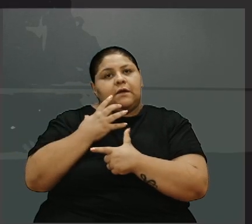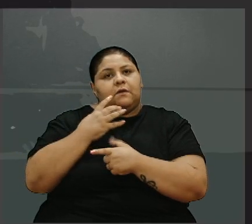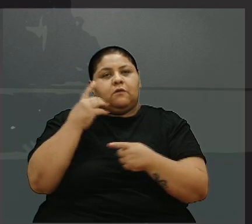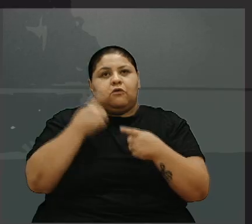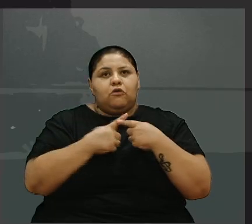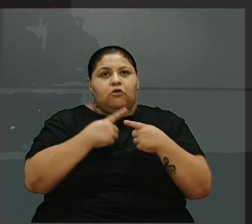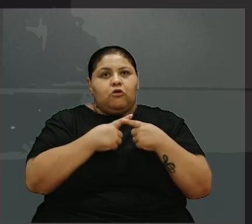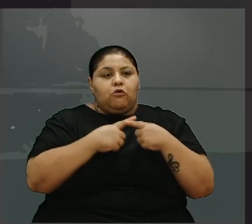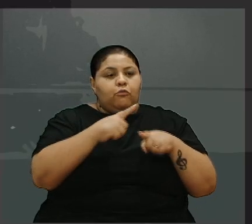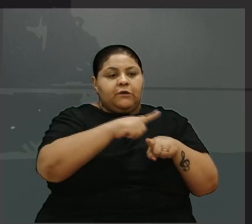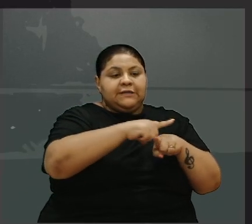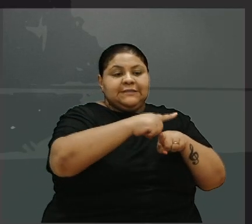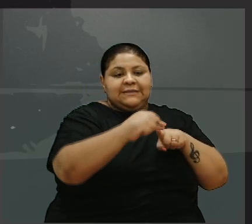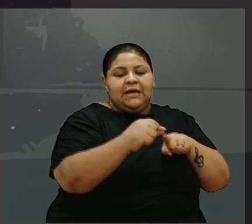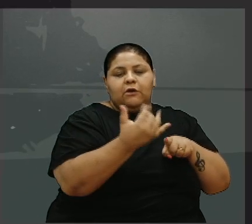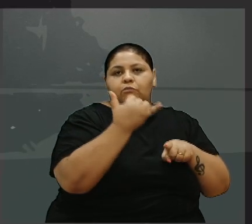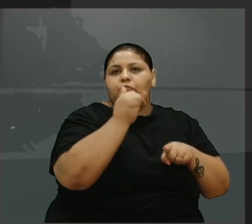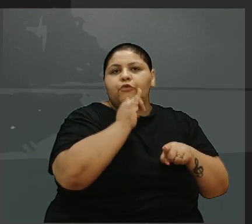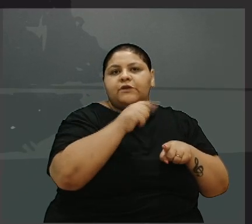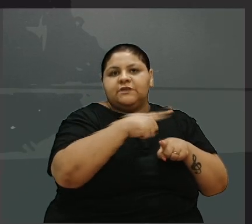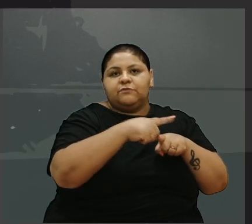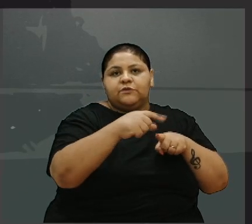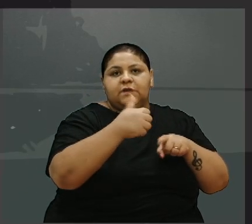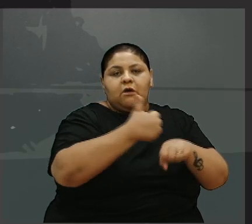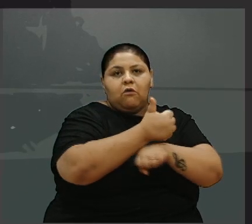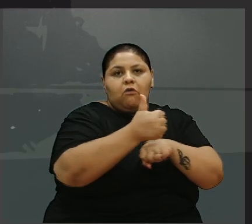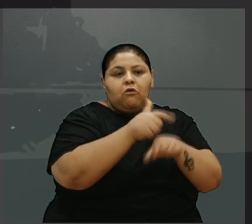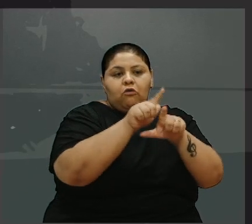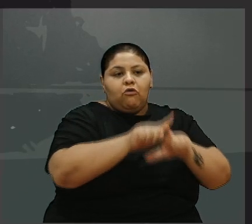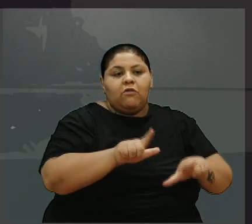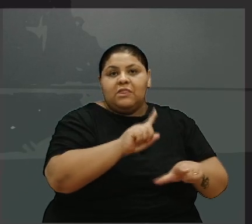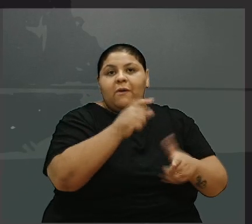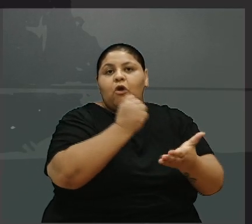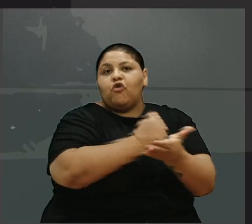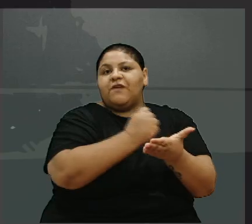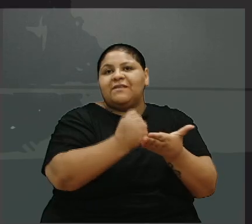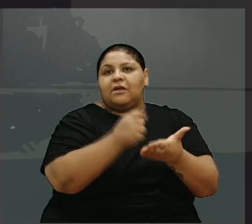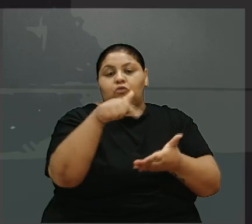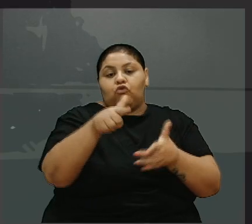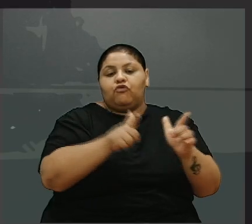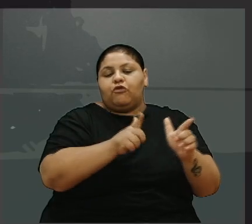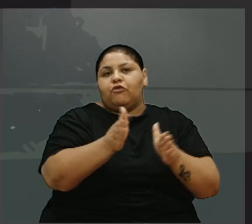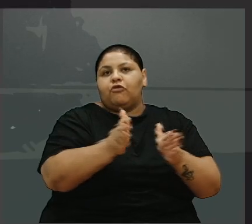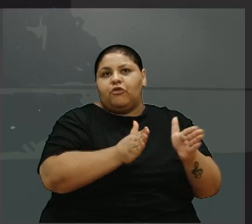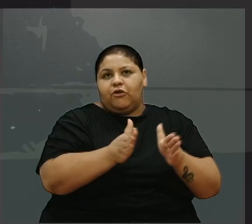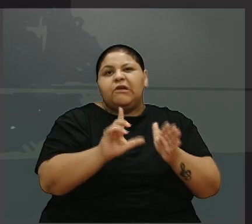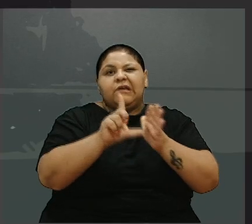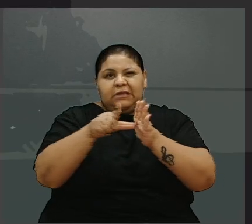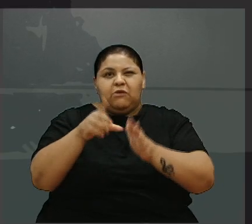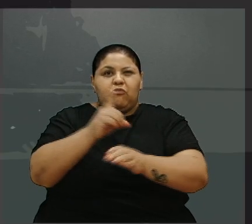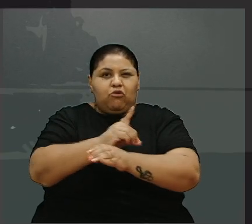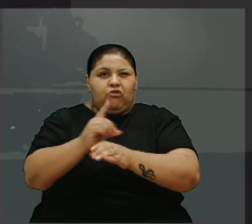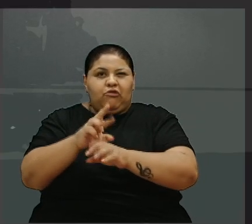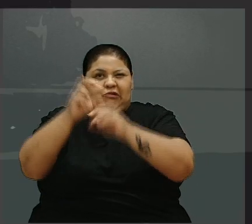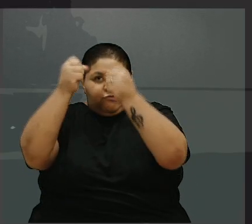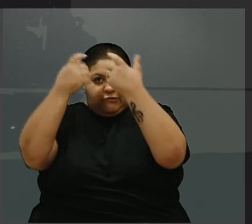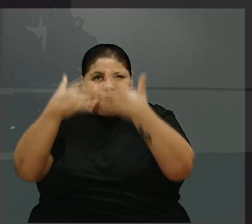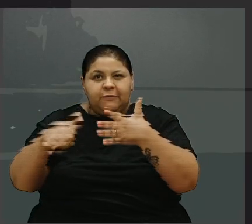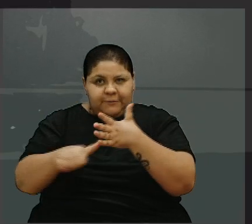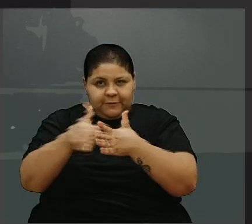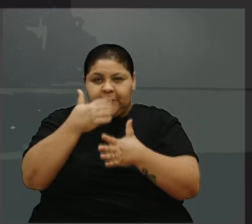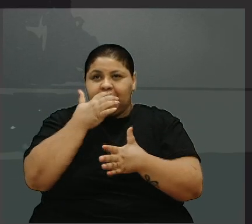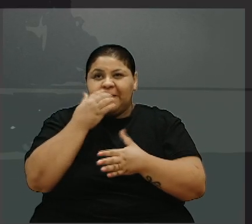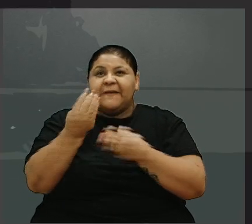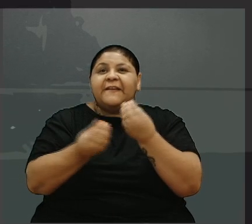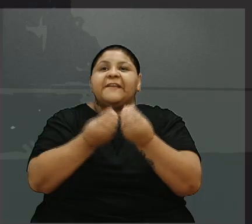sai um profissional da limpeza, não é contratado outro nesse período. E depois o doutor Adão vai explicar melhor a situação.